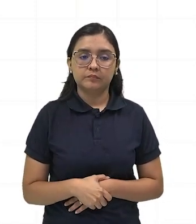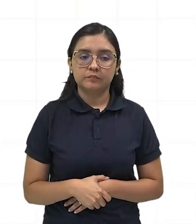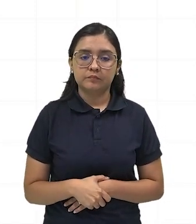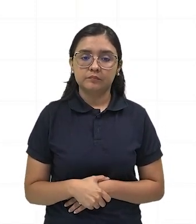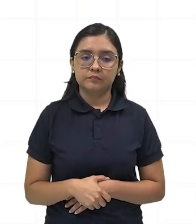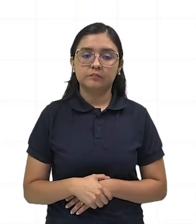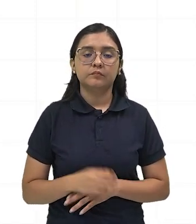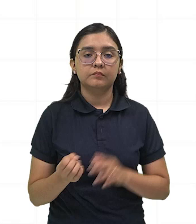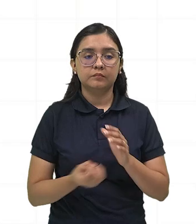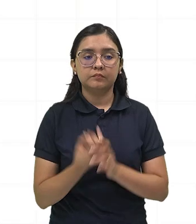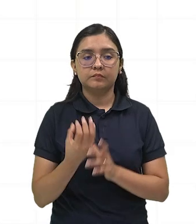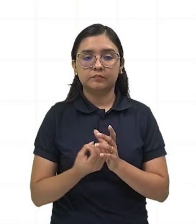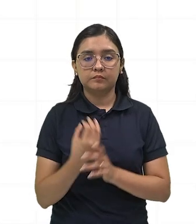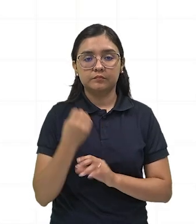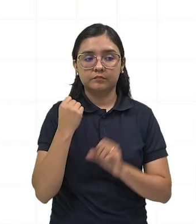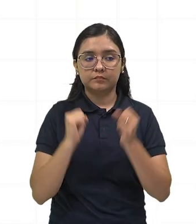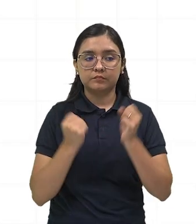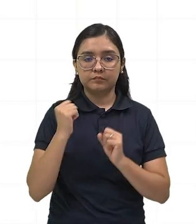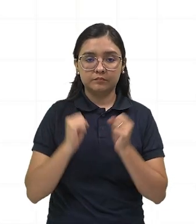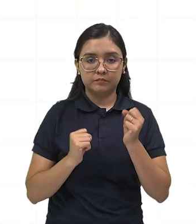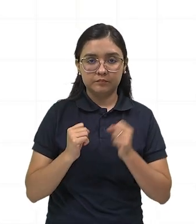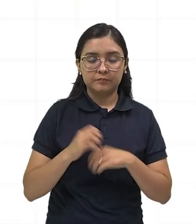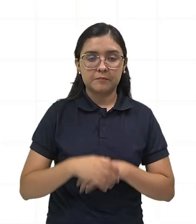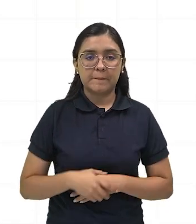de produção industrial.